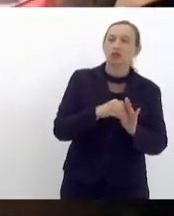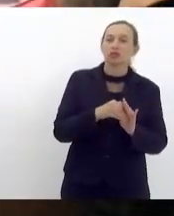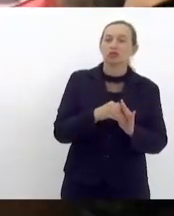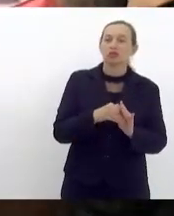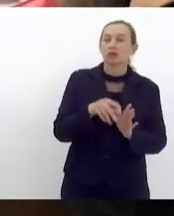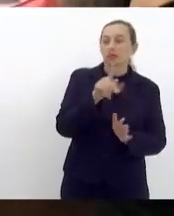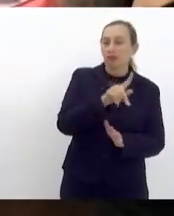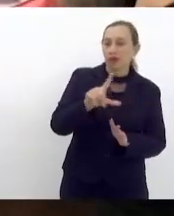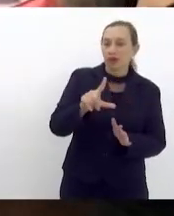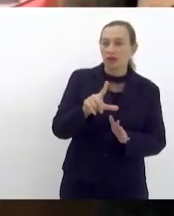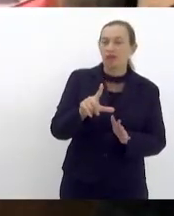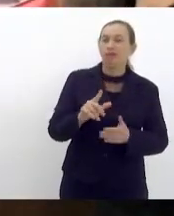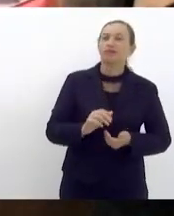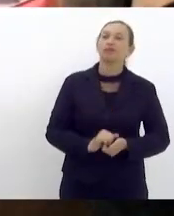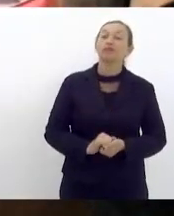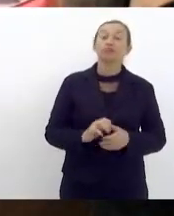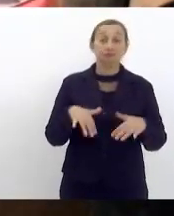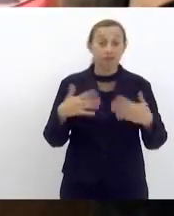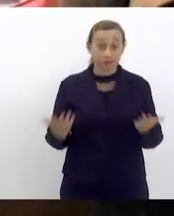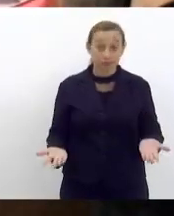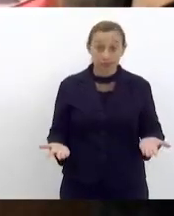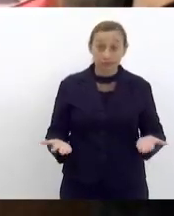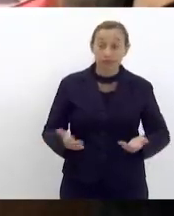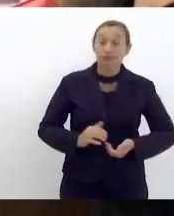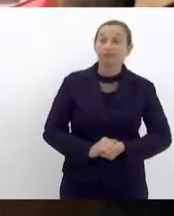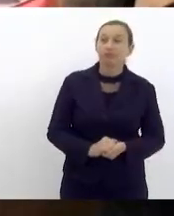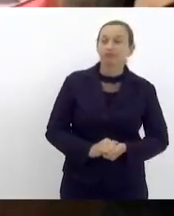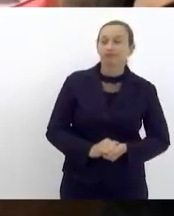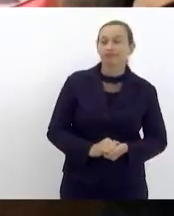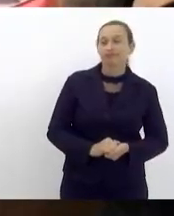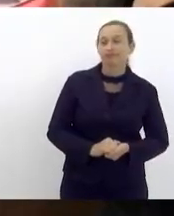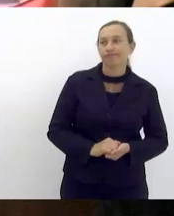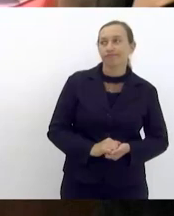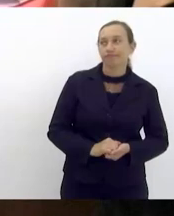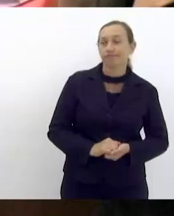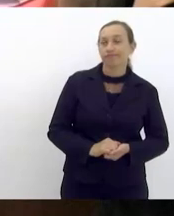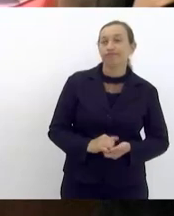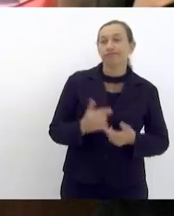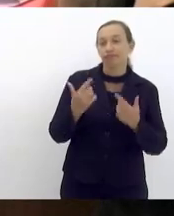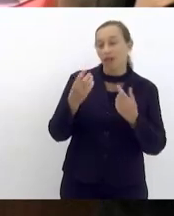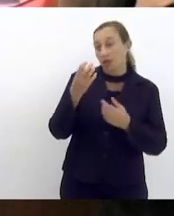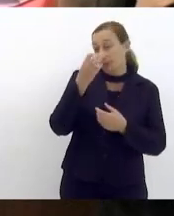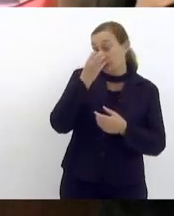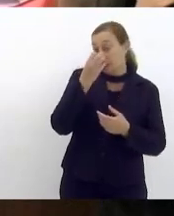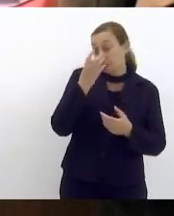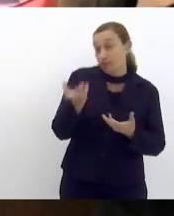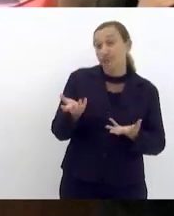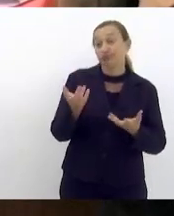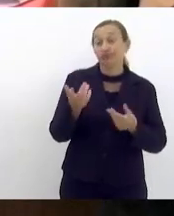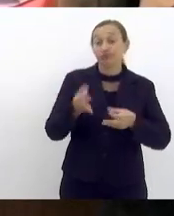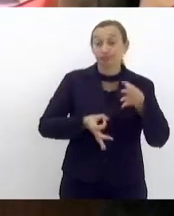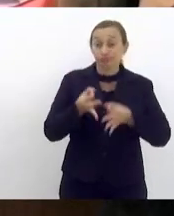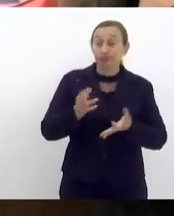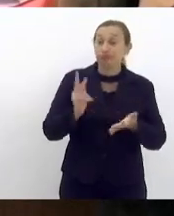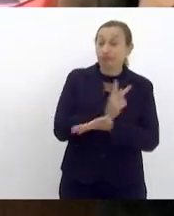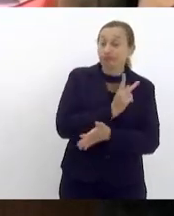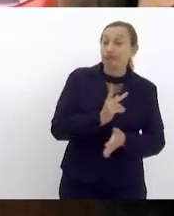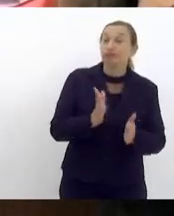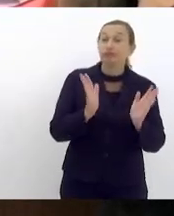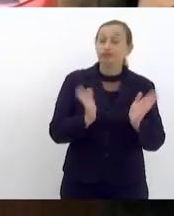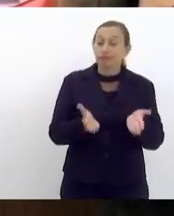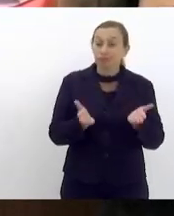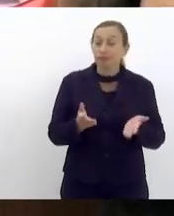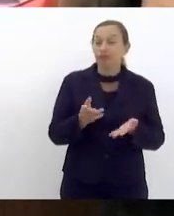por PL por uma lei ordinária então é uma aberração jurídica que vem acontecendo como esse volume de pareceres